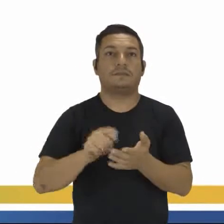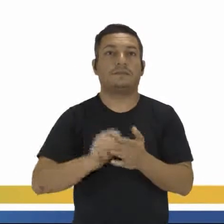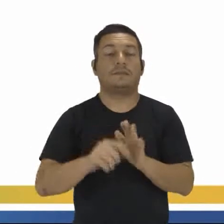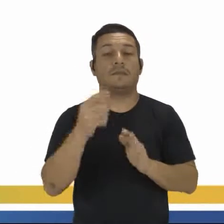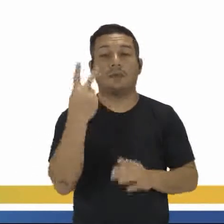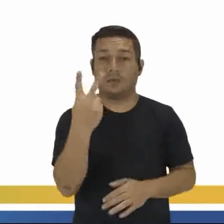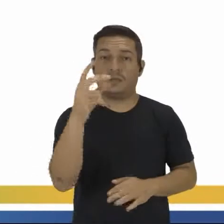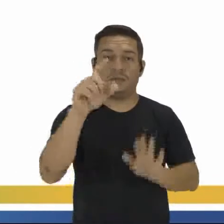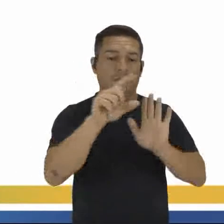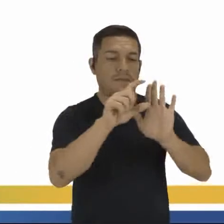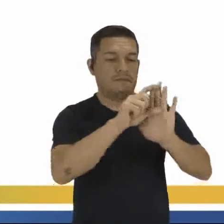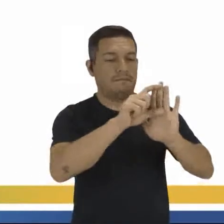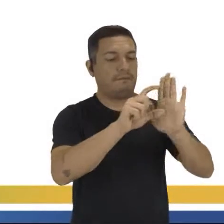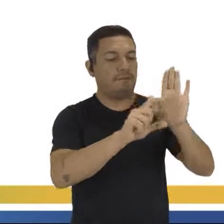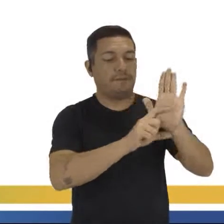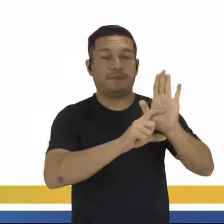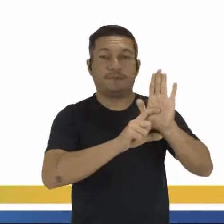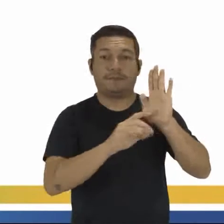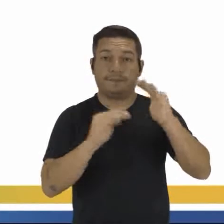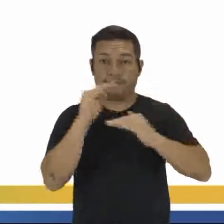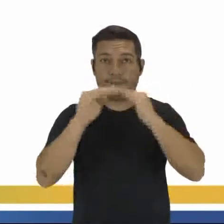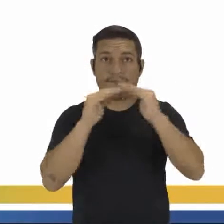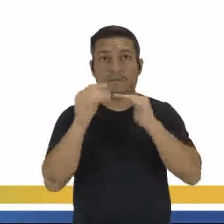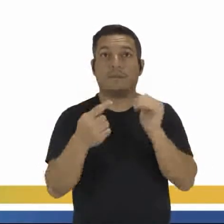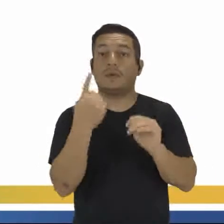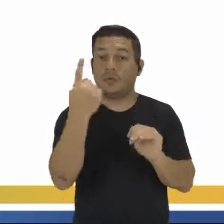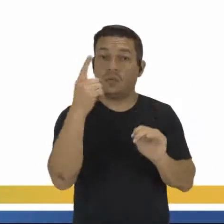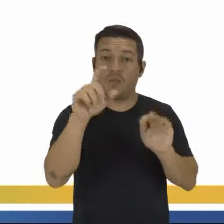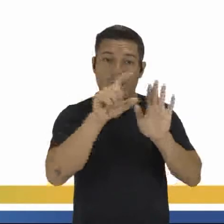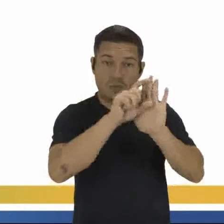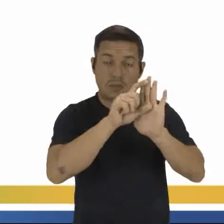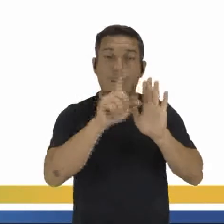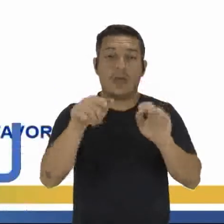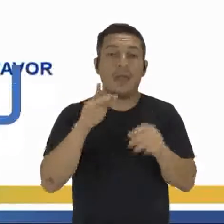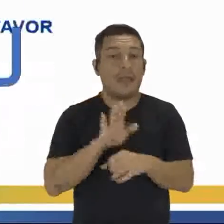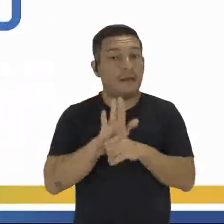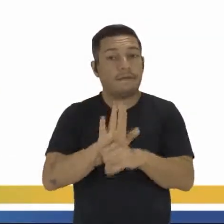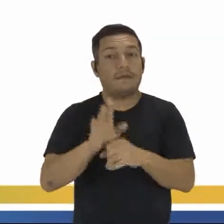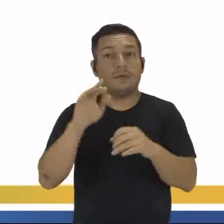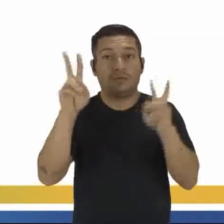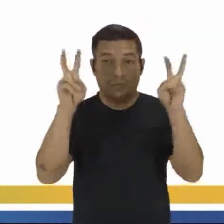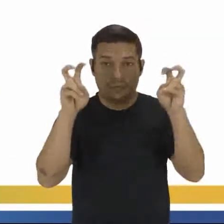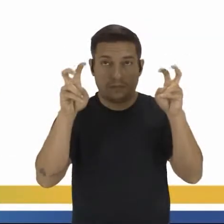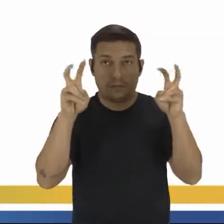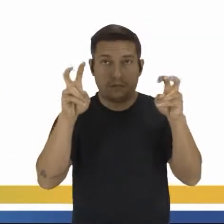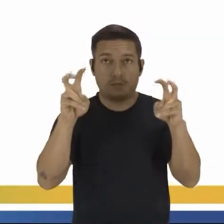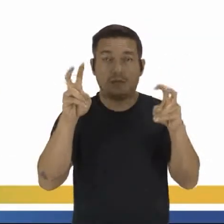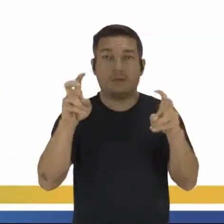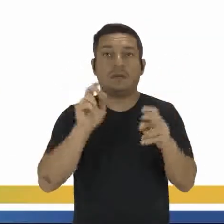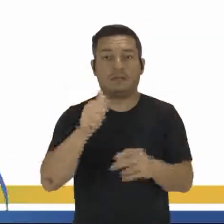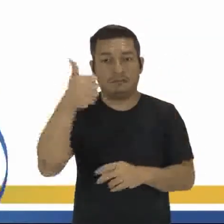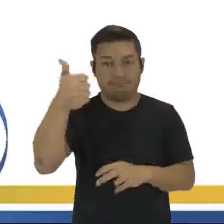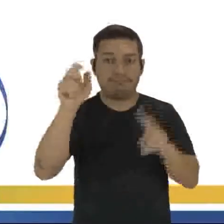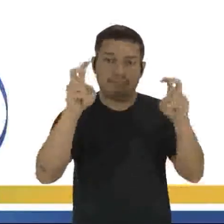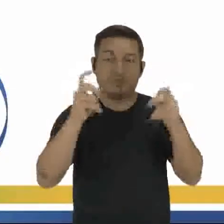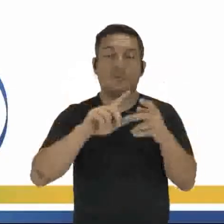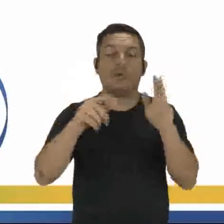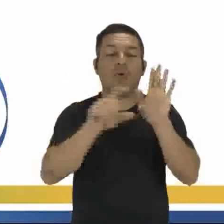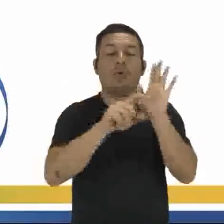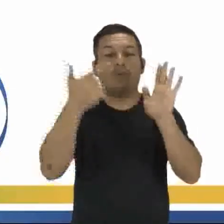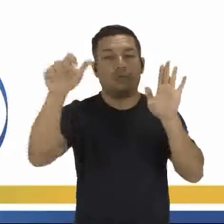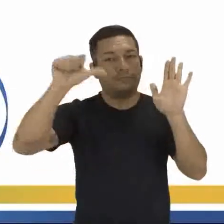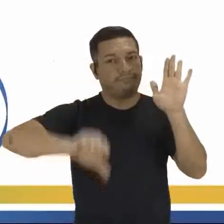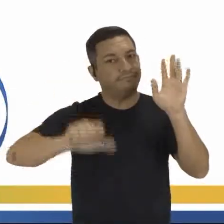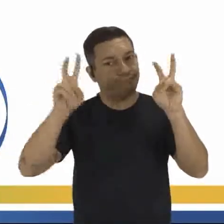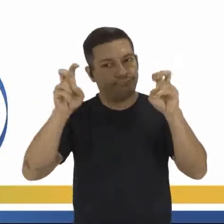2 parágrafos agora de desenvolvimento, um deles sendo a favor do tema e outro sendo contrário ao tema. O